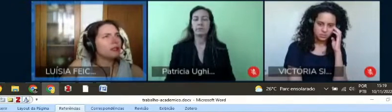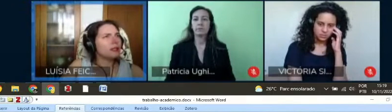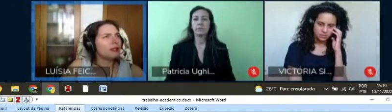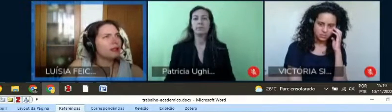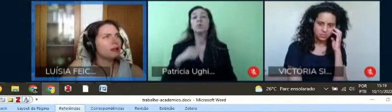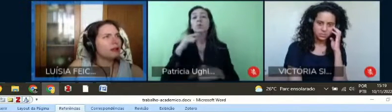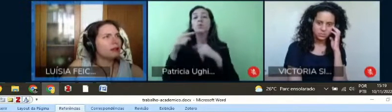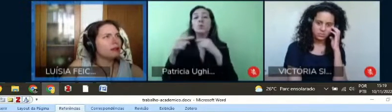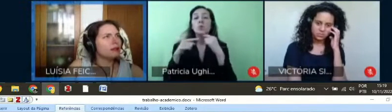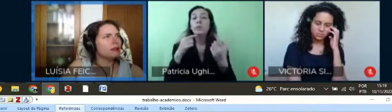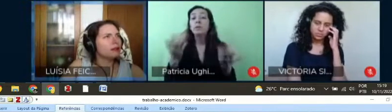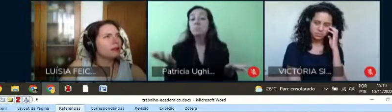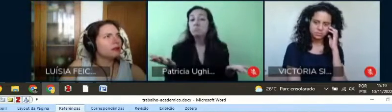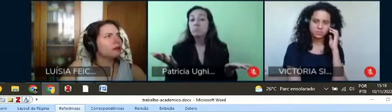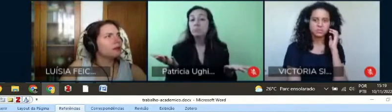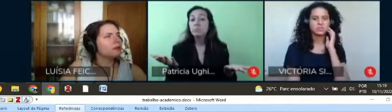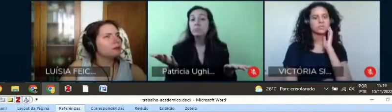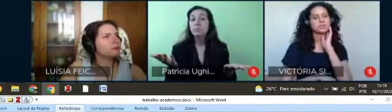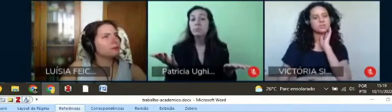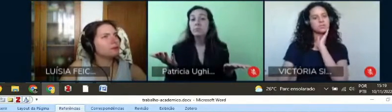Alguma dúvida até aqui?